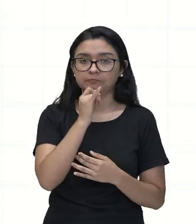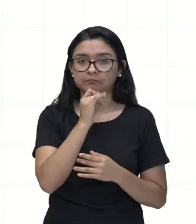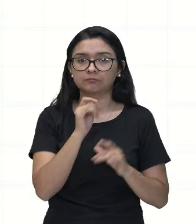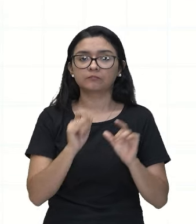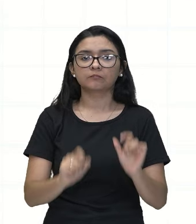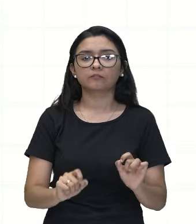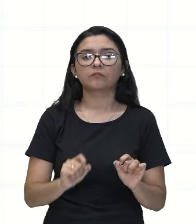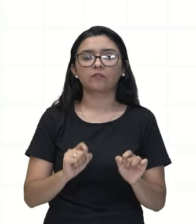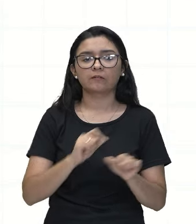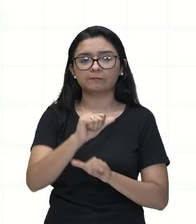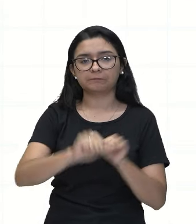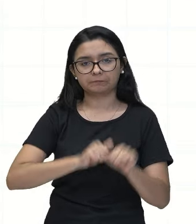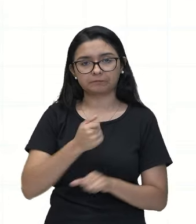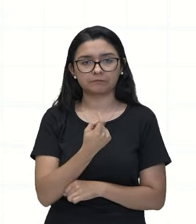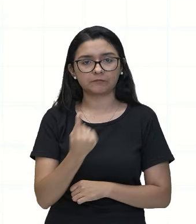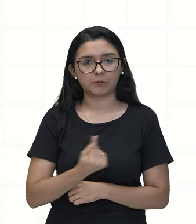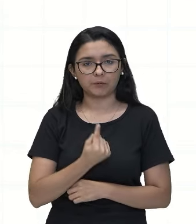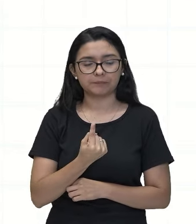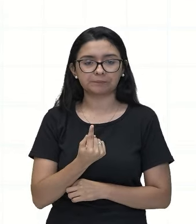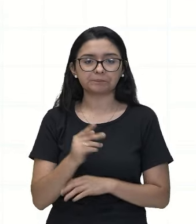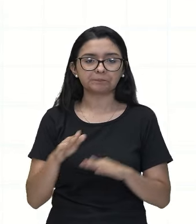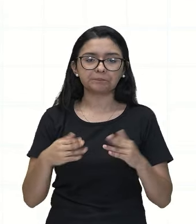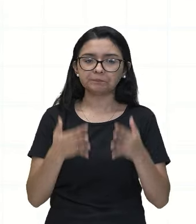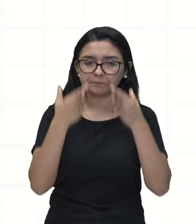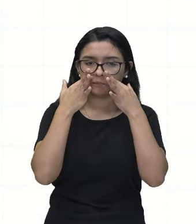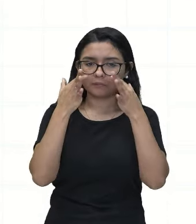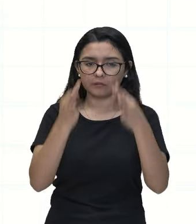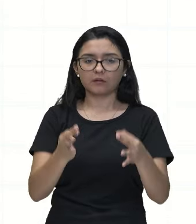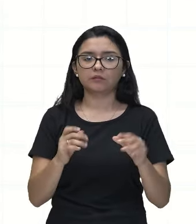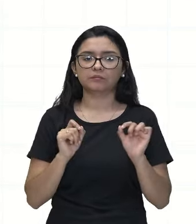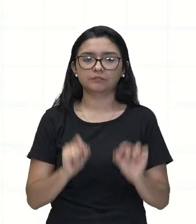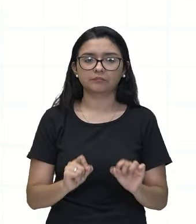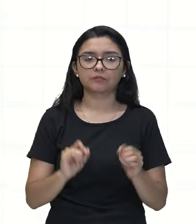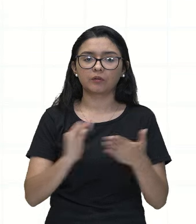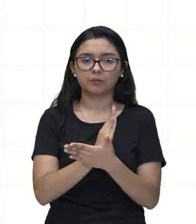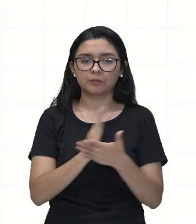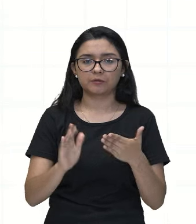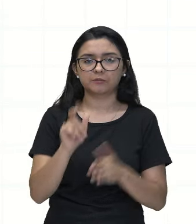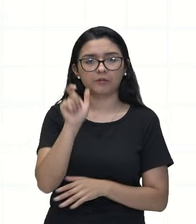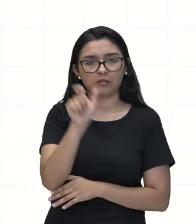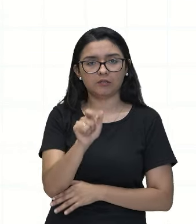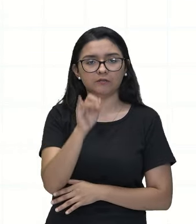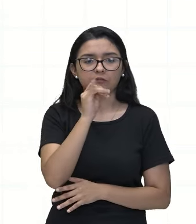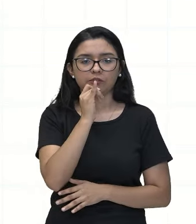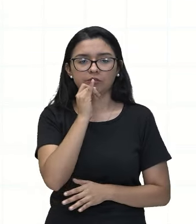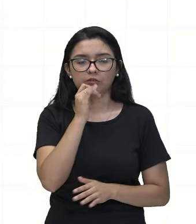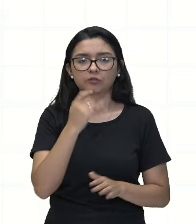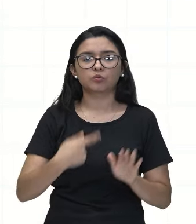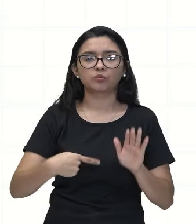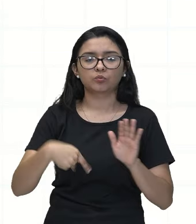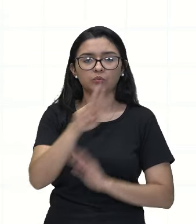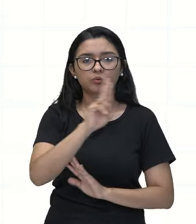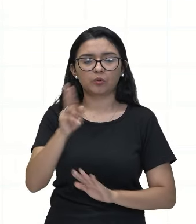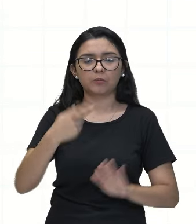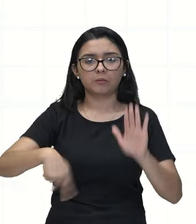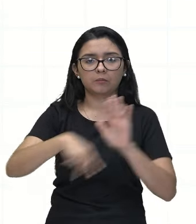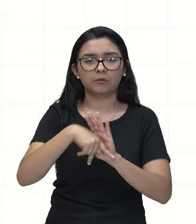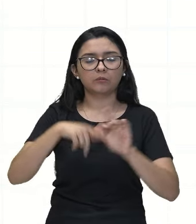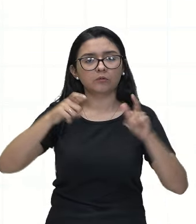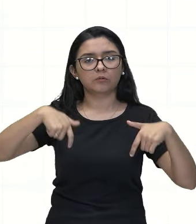o singular Então vamos prestar atenção nas palavras nos nomes próprios locativos que da ideia